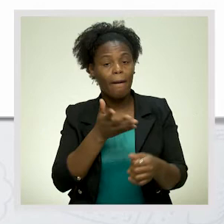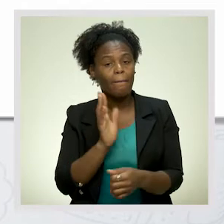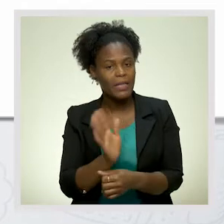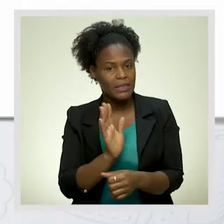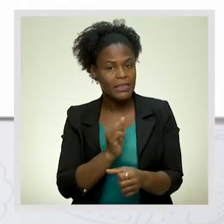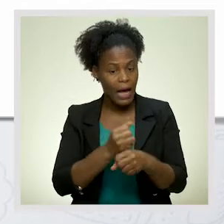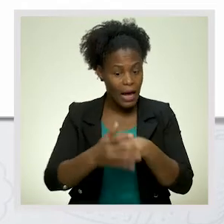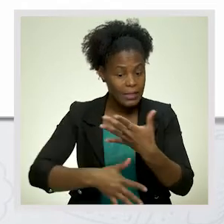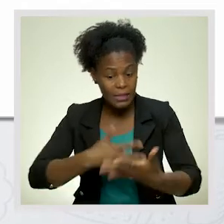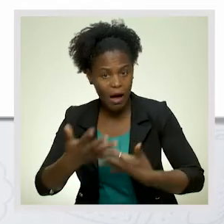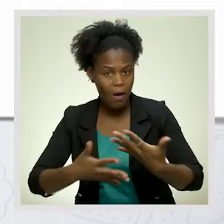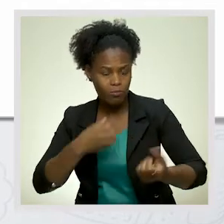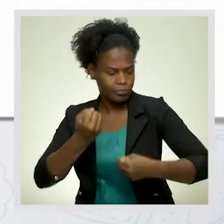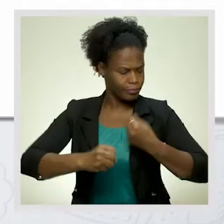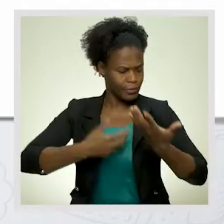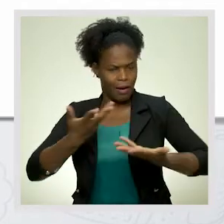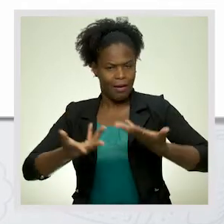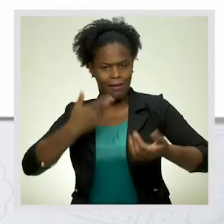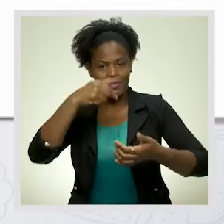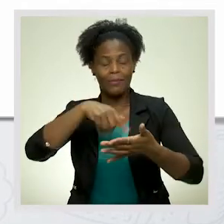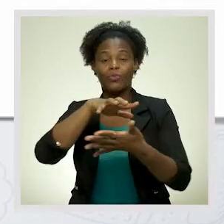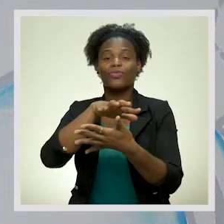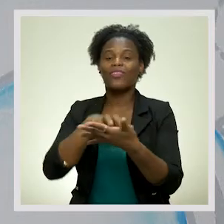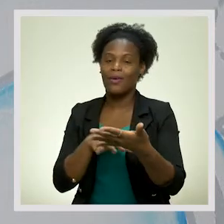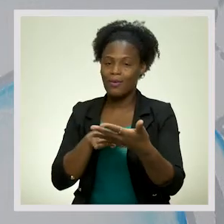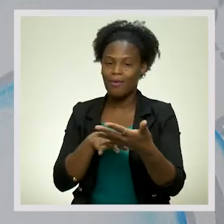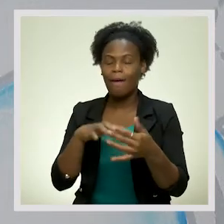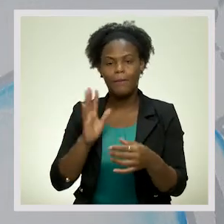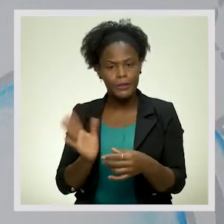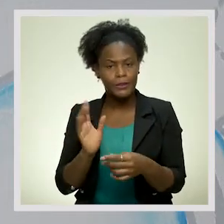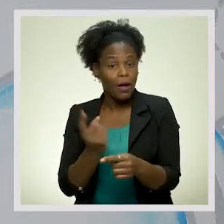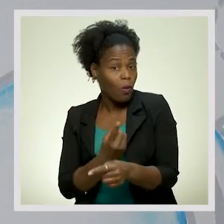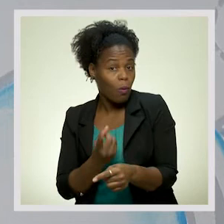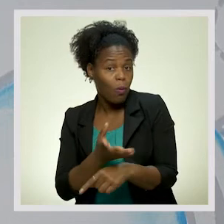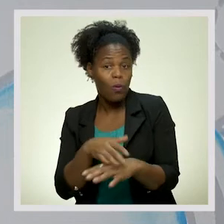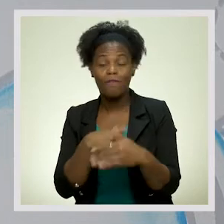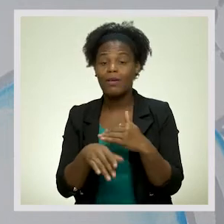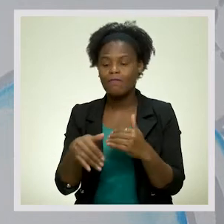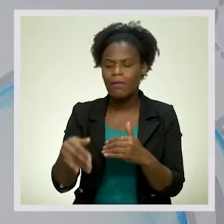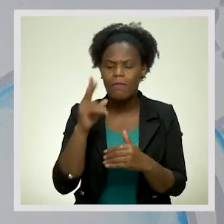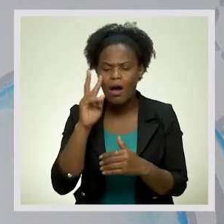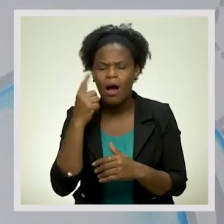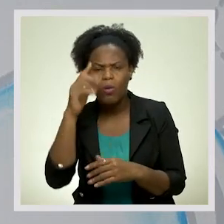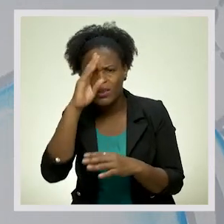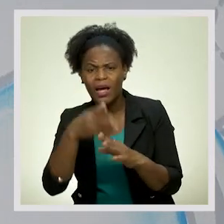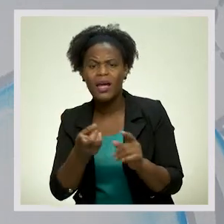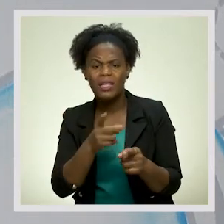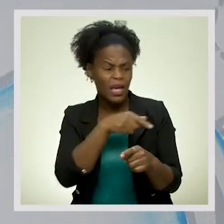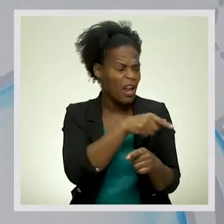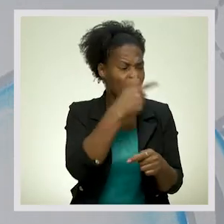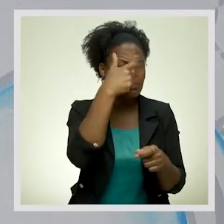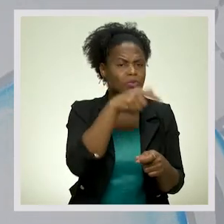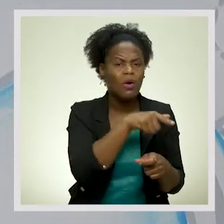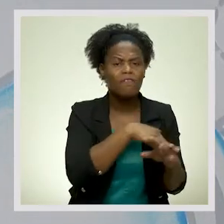mais dinâmica, não é? Têm que fazer coisas, não é? E vamos ver o que é que acontece, o que é que o fulano faz, o que é que o Bertolano